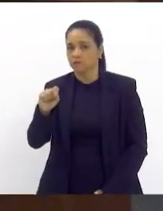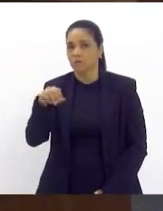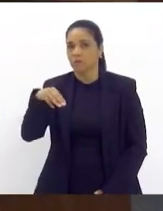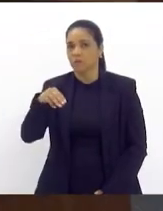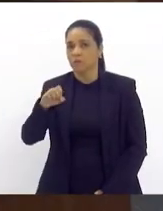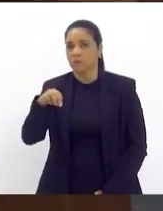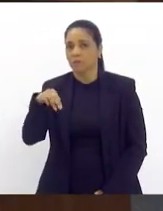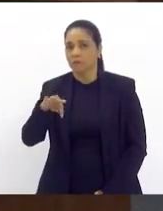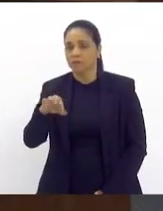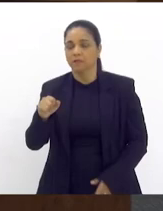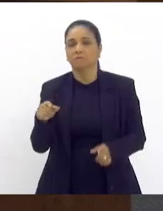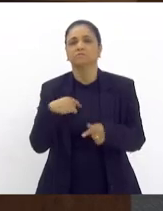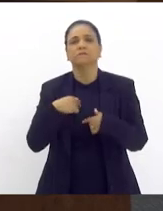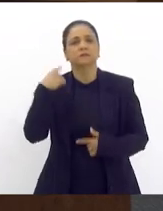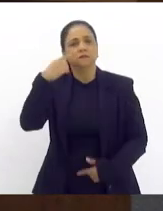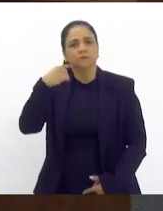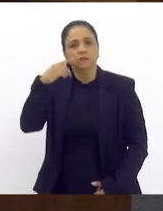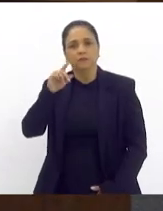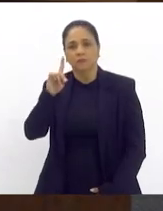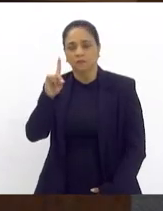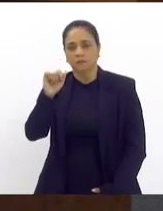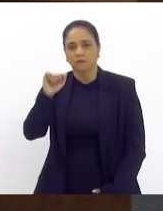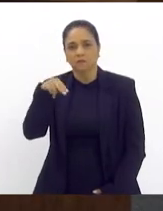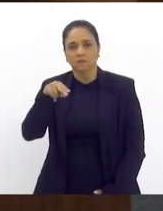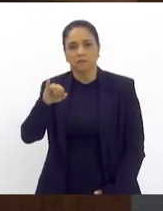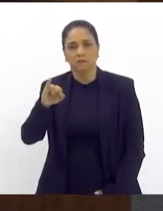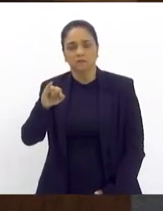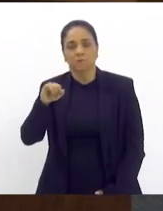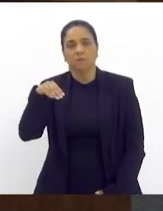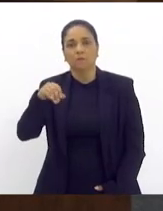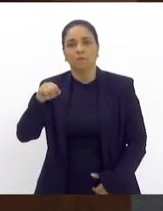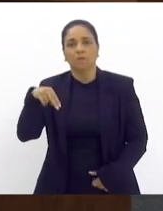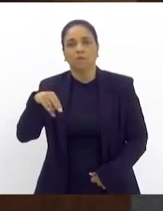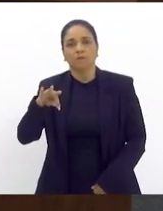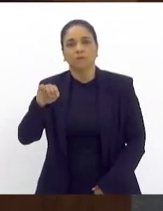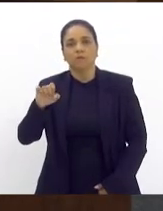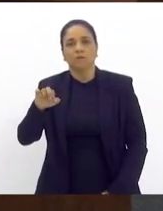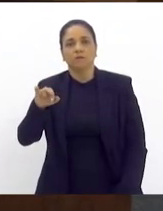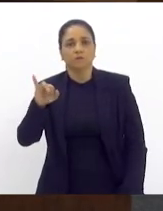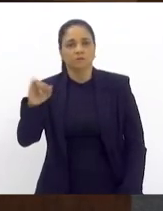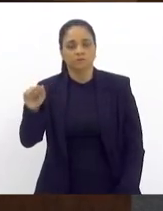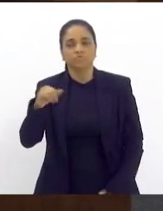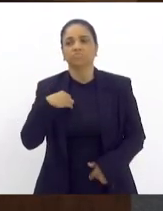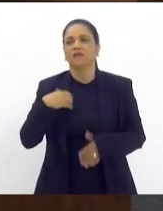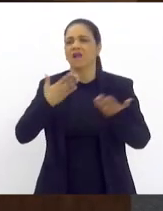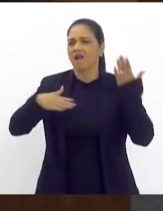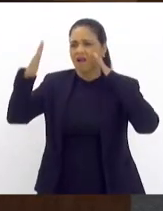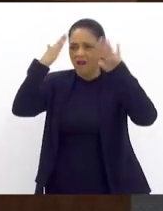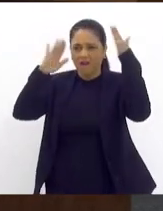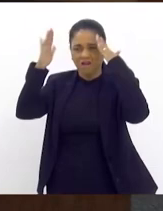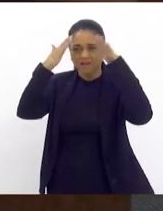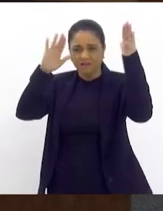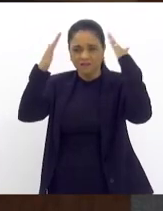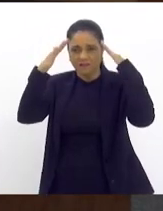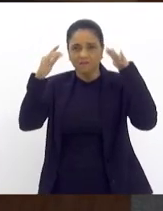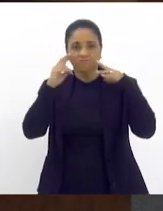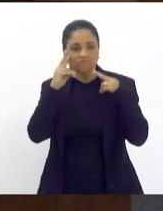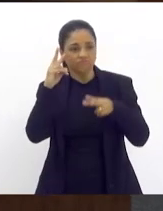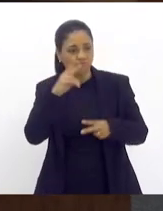deputada Dani Monteiro uma alegria inenarrável vê-la